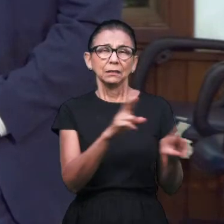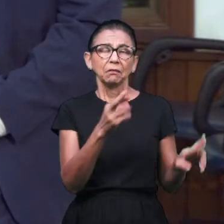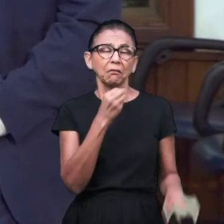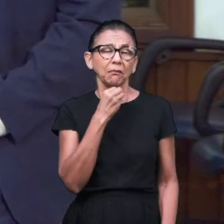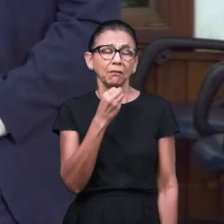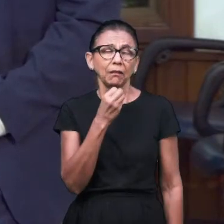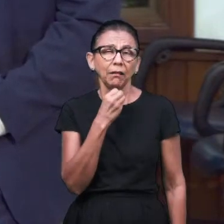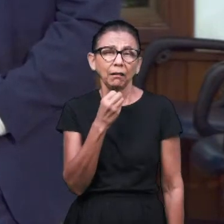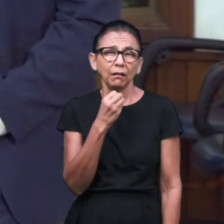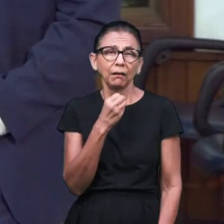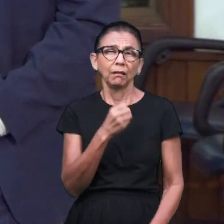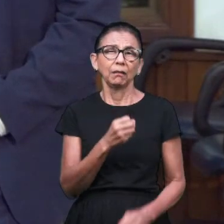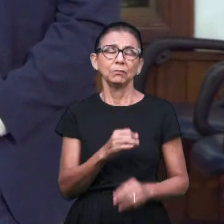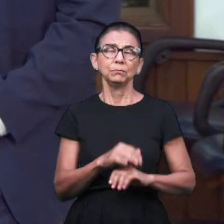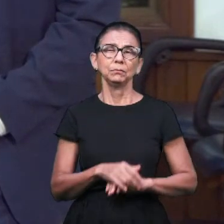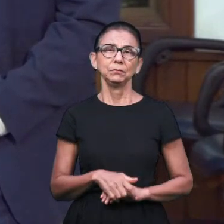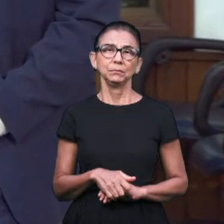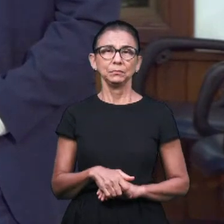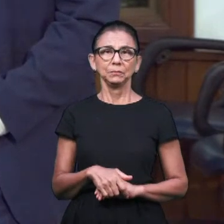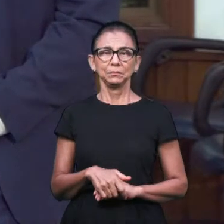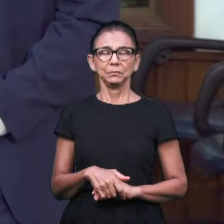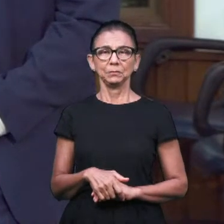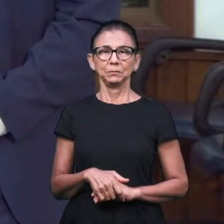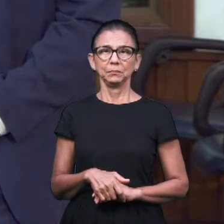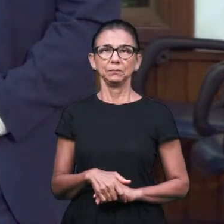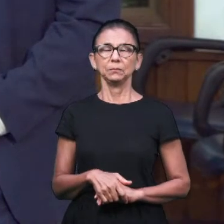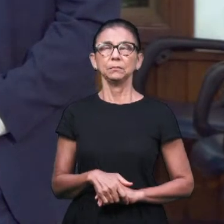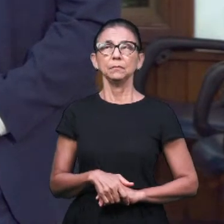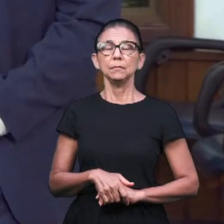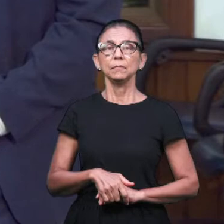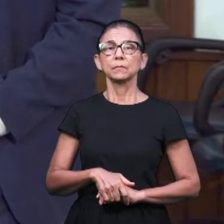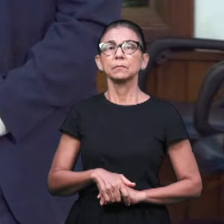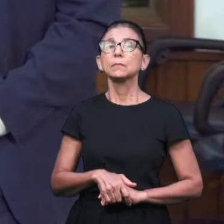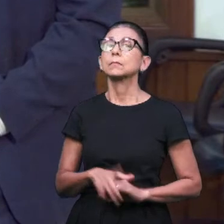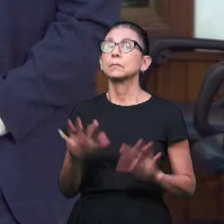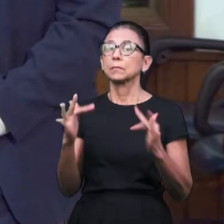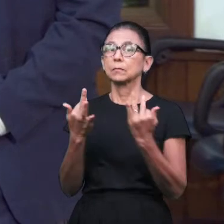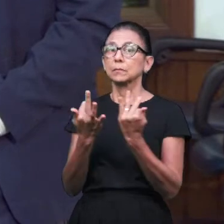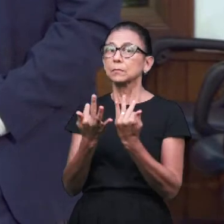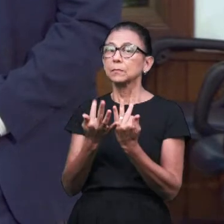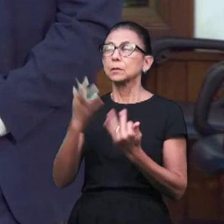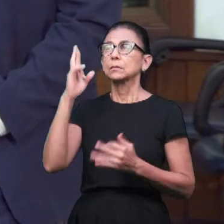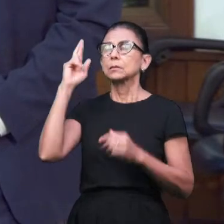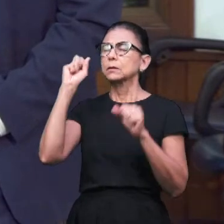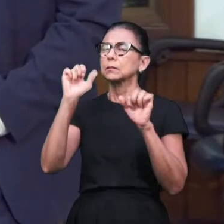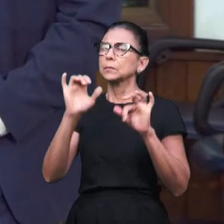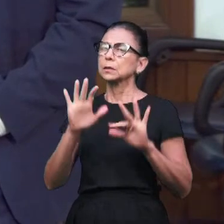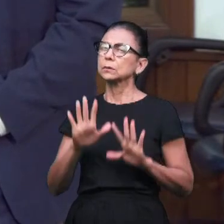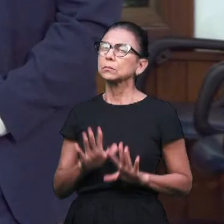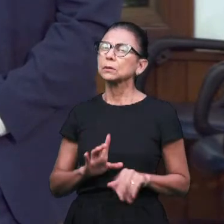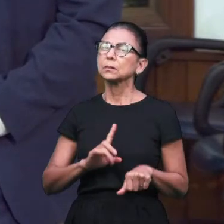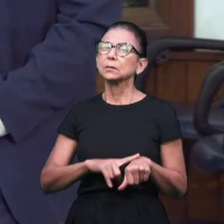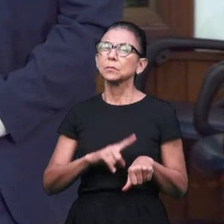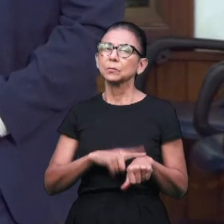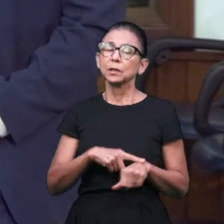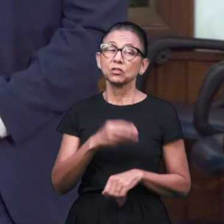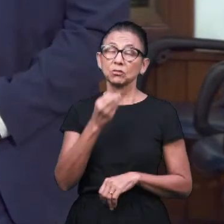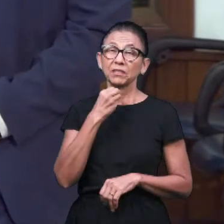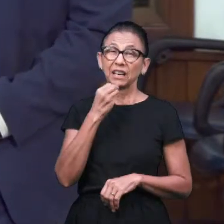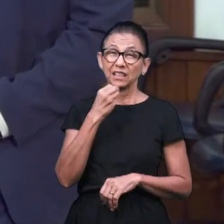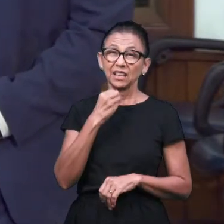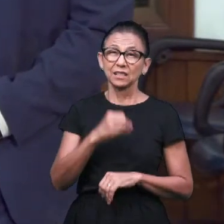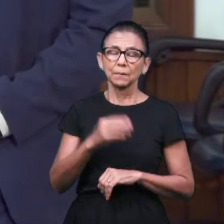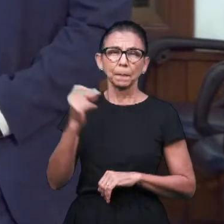fragilizados, né? Mas o Senhor tem abençoado, porque esse momento de fragilização, antigamente